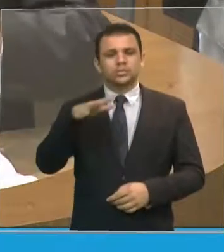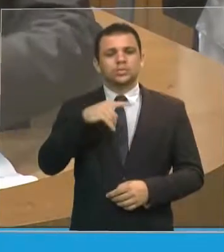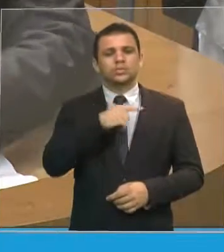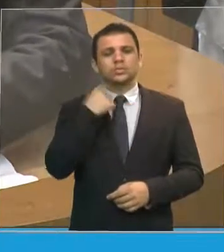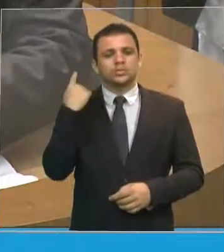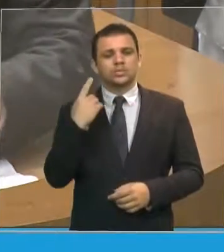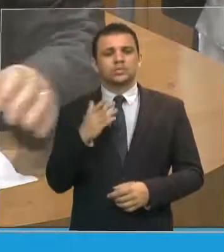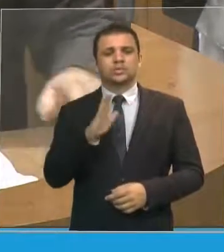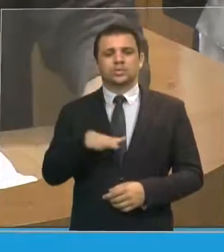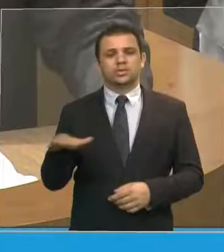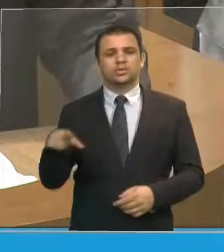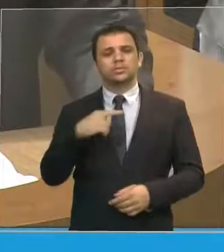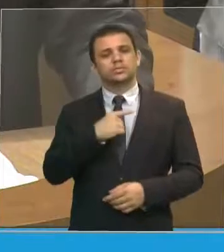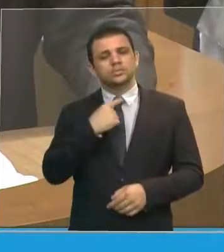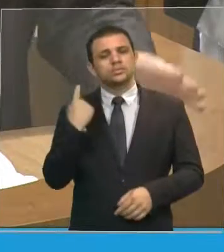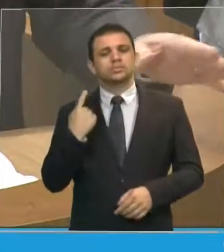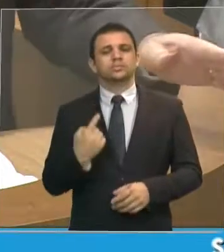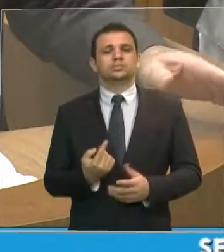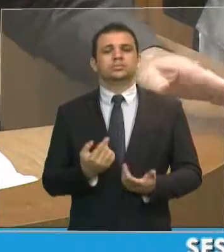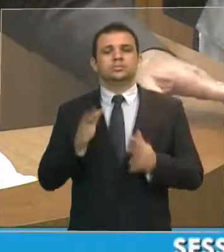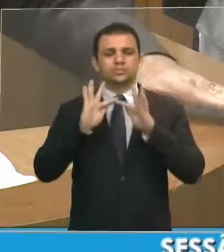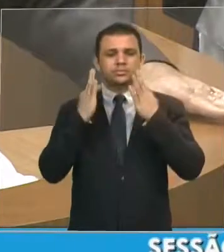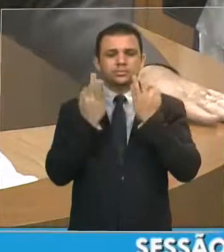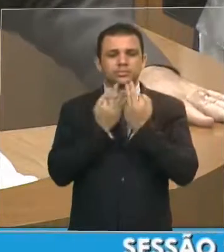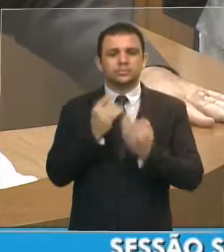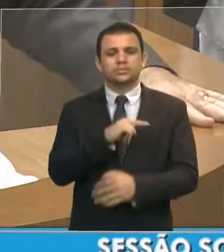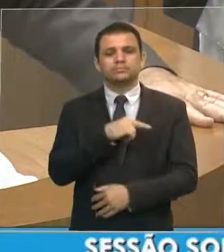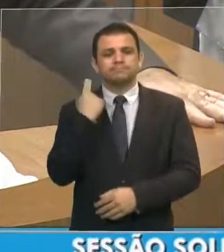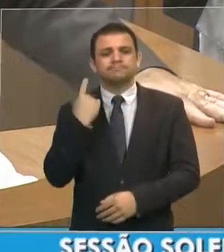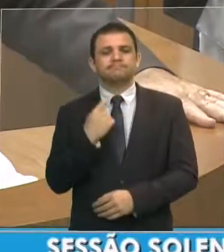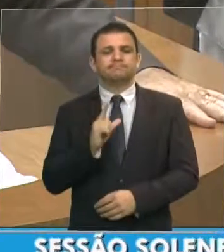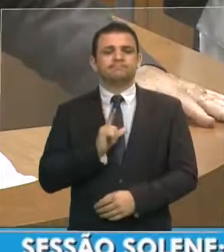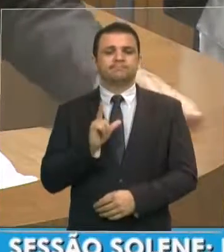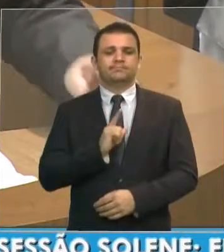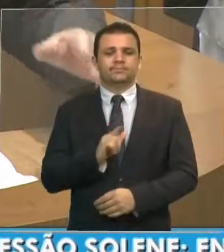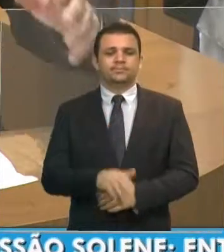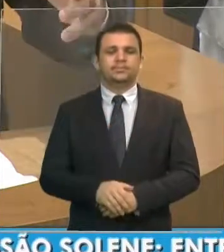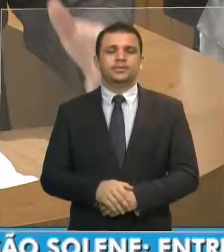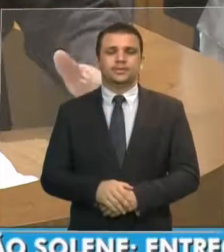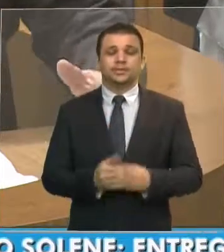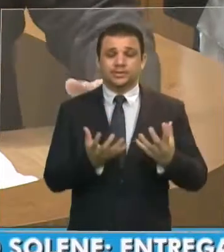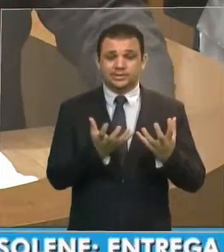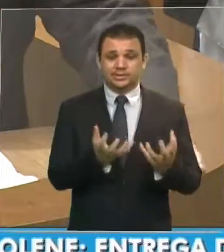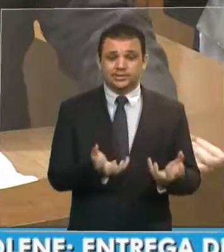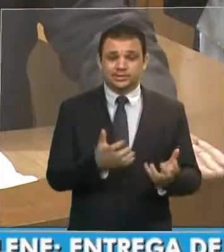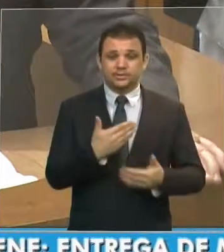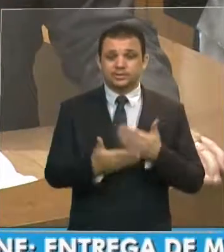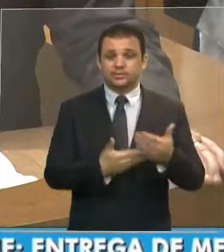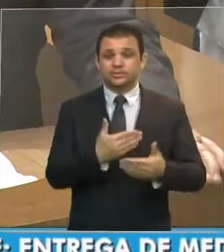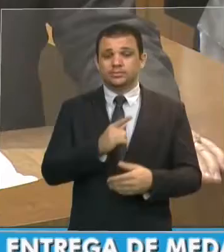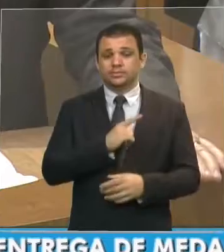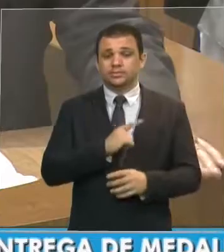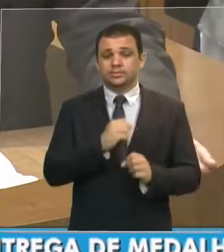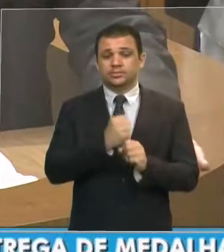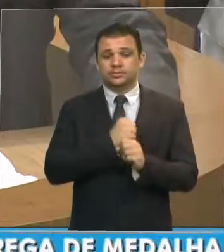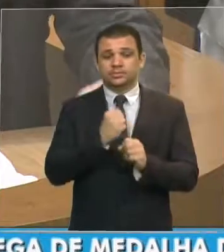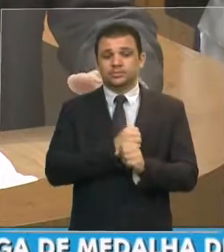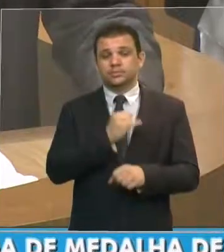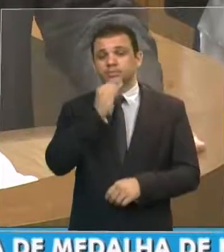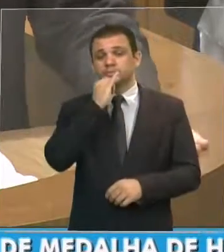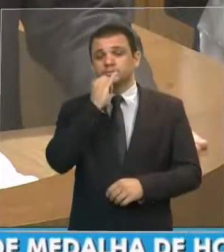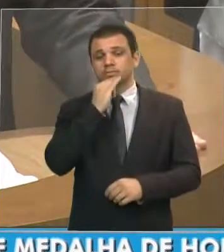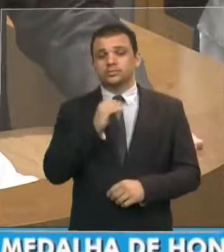as crianças, as famílias, secas que renderam obras como a